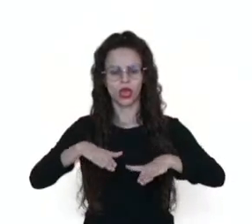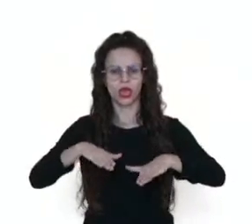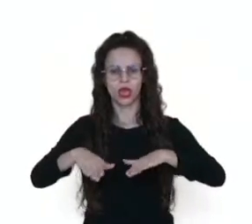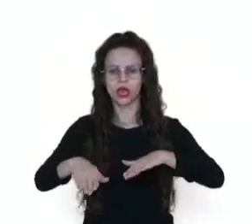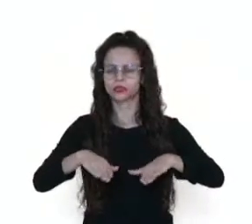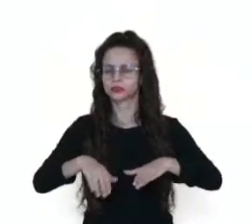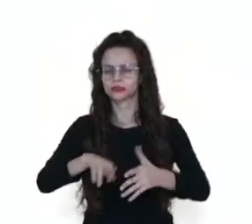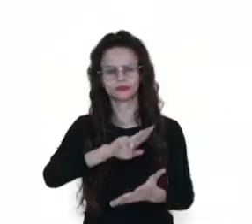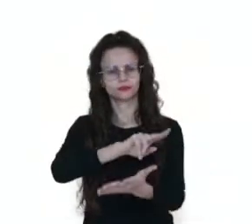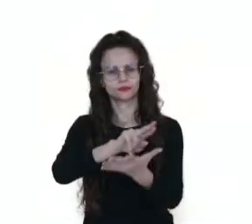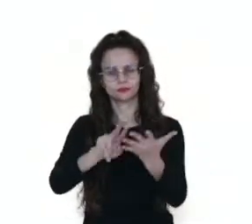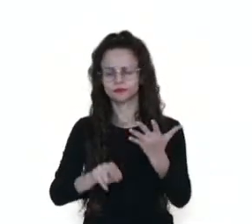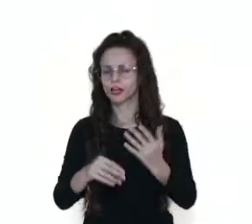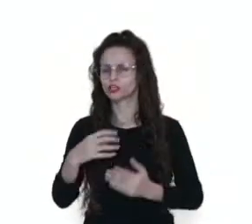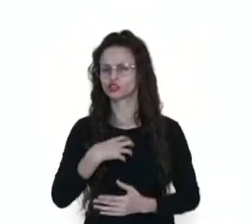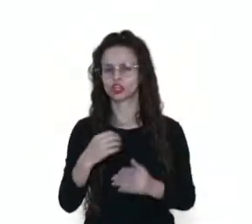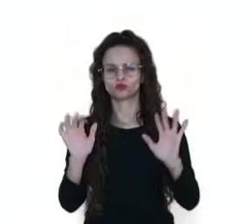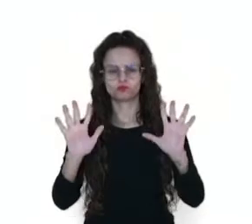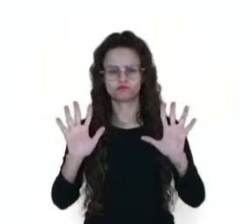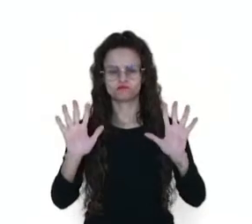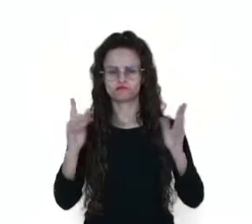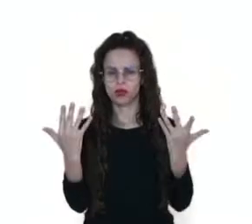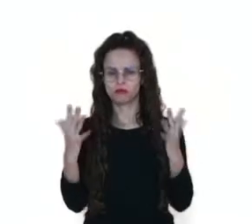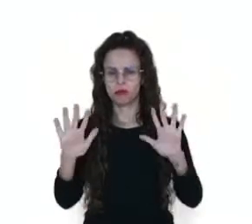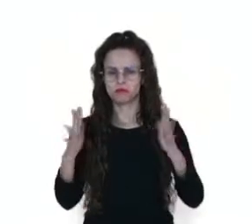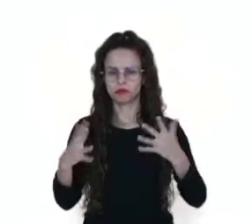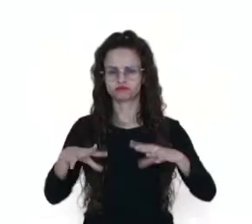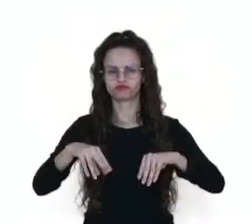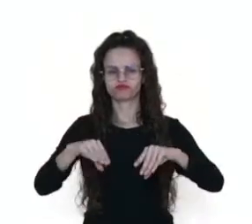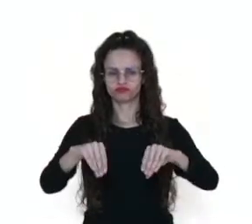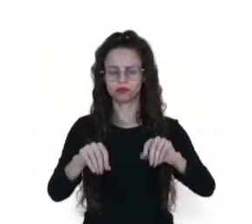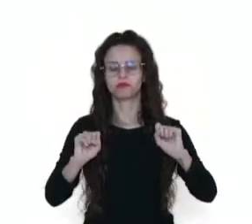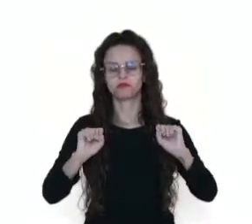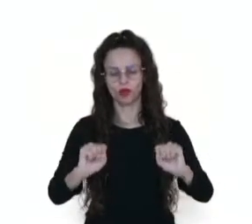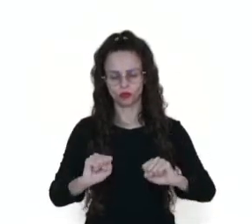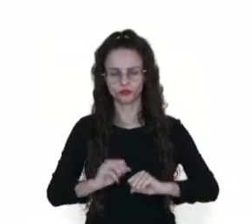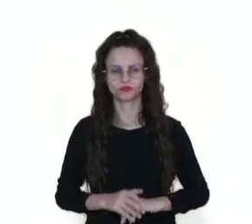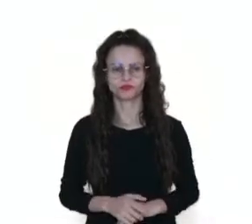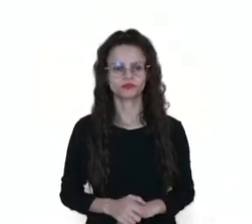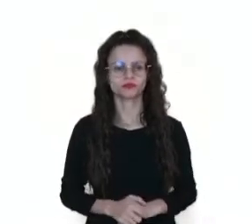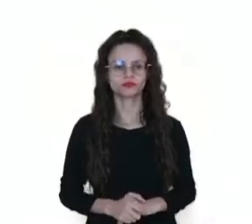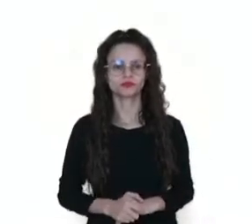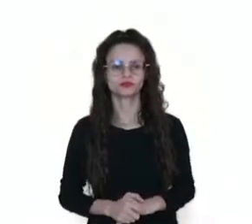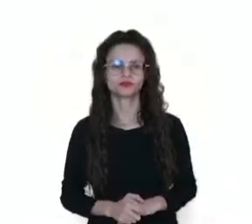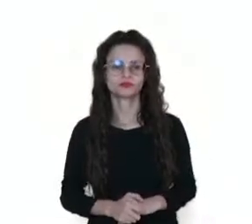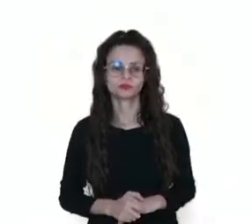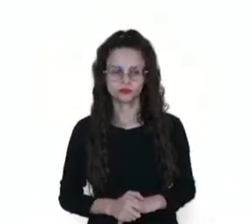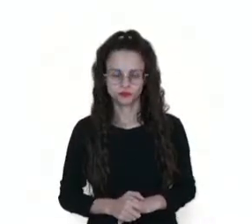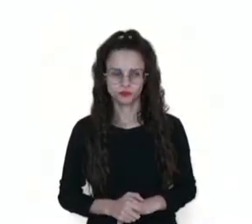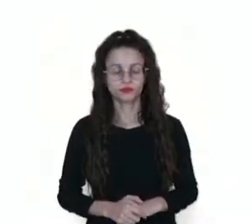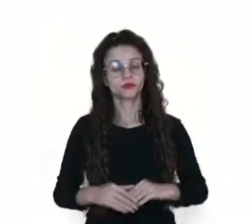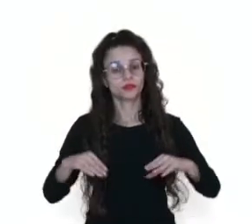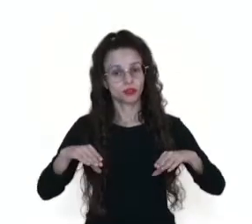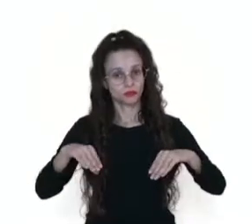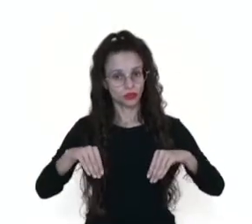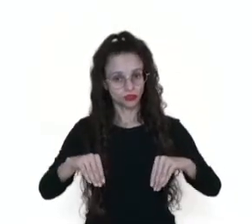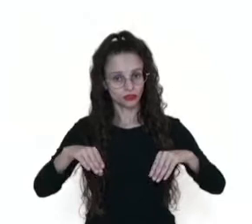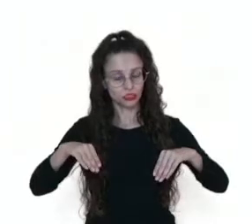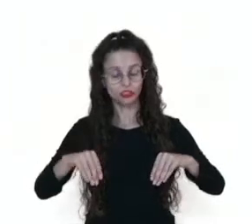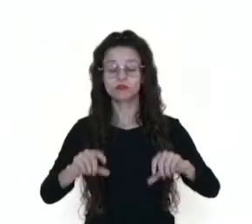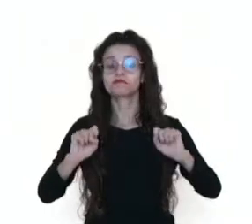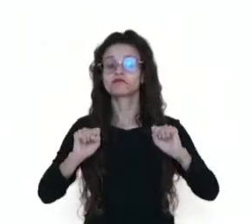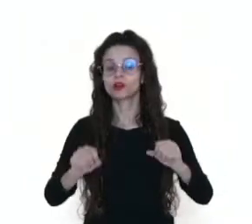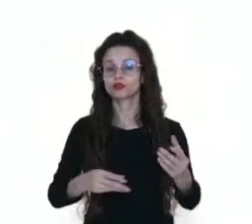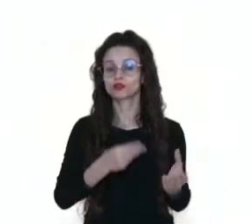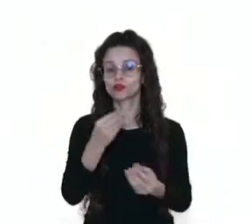né? Vários posicionamentos das mãos na realização da massagem. A massagem ela pode ser